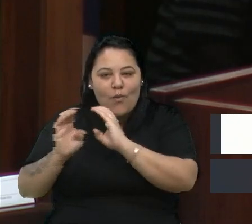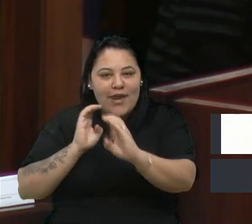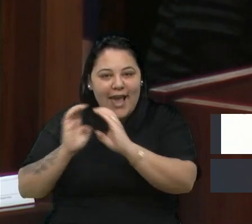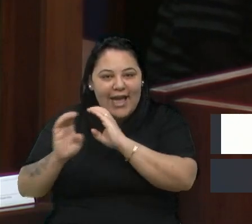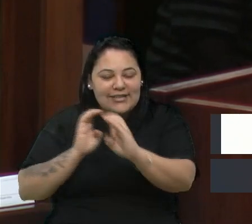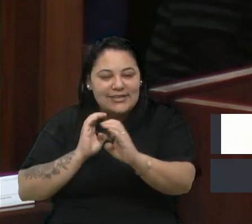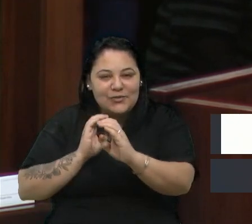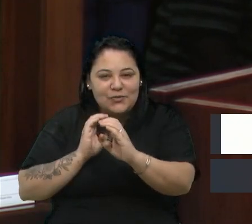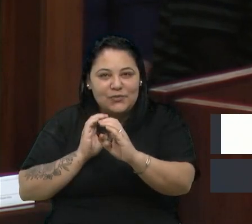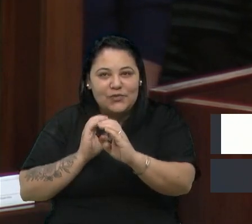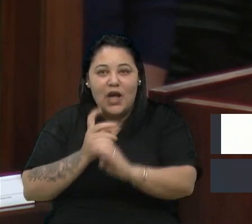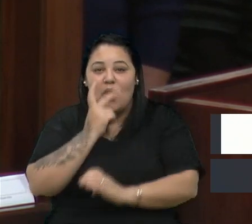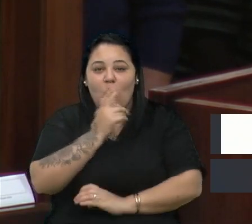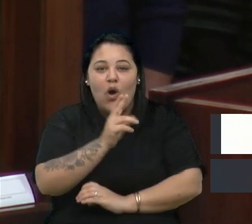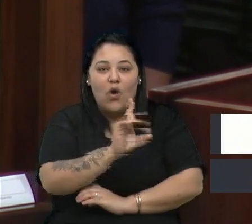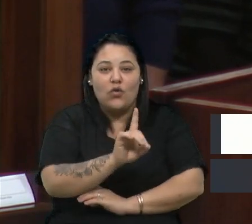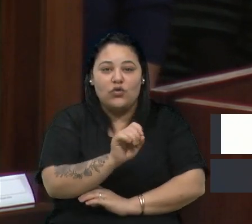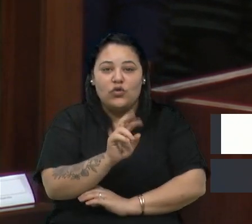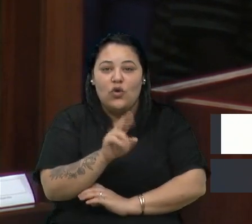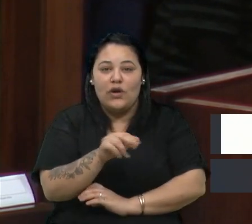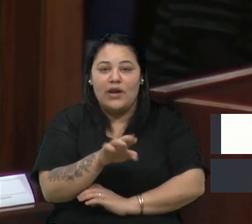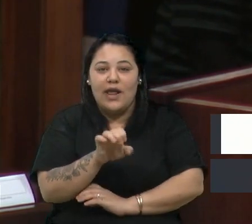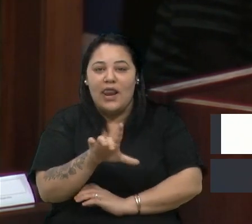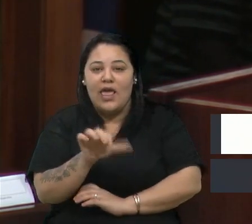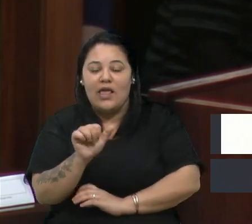Como o secretário Dordenes conversou com a gente